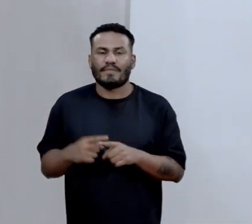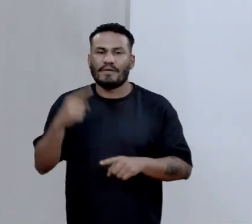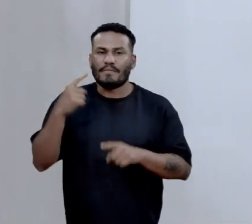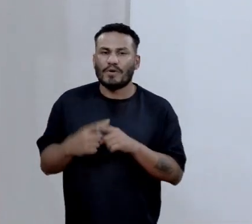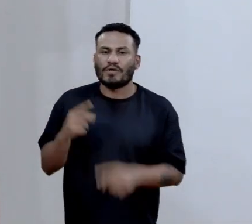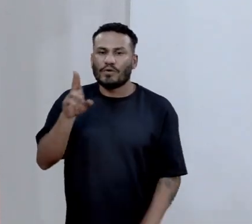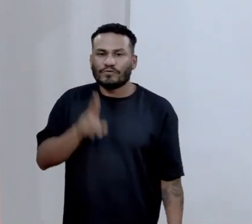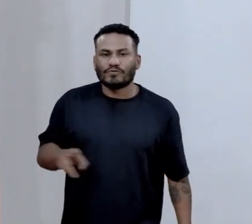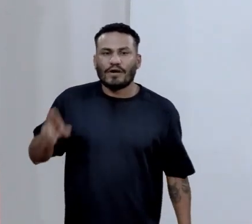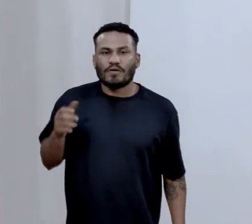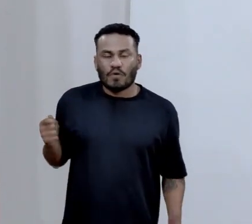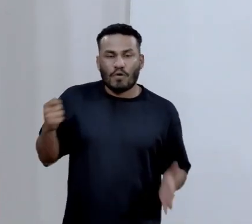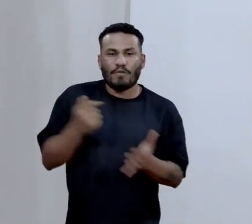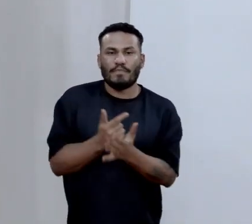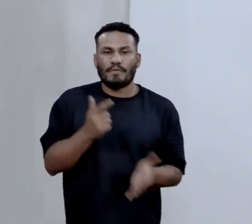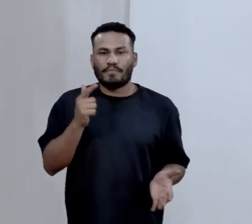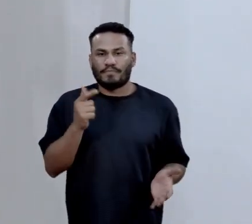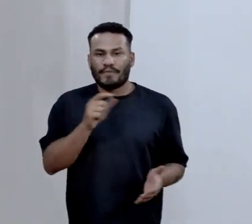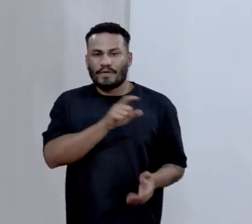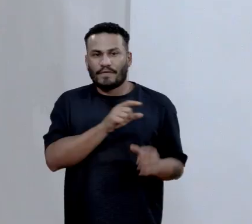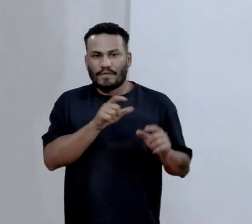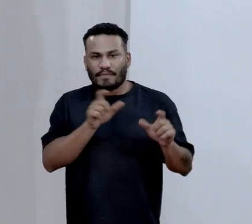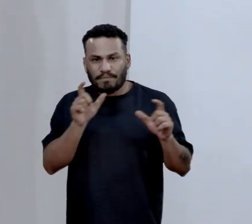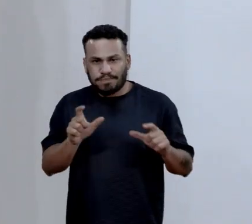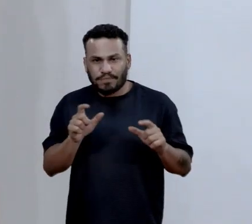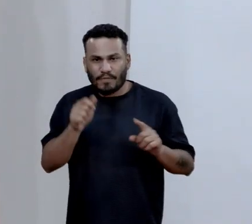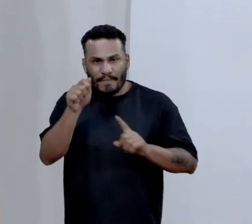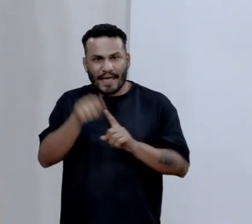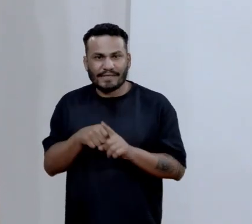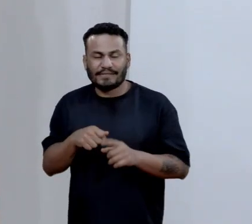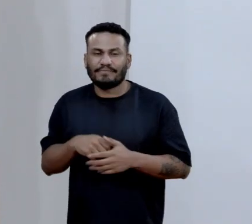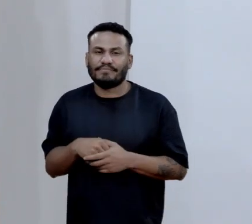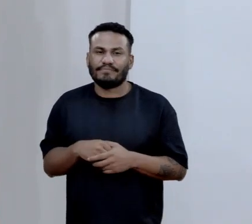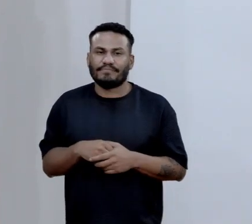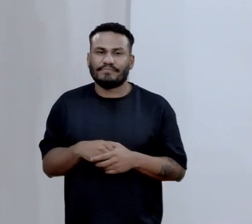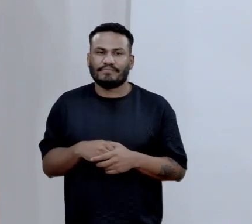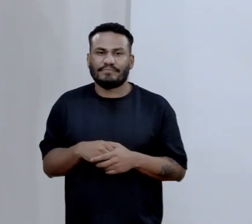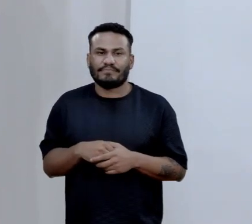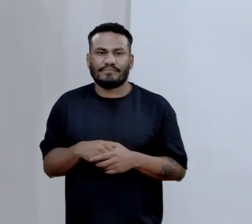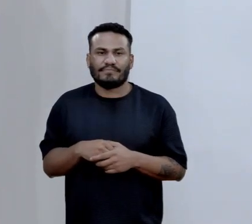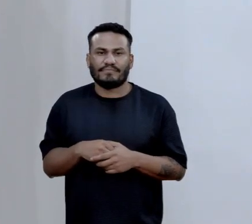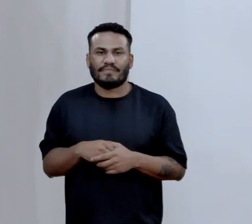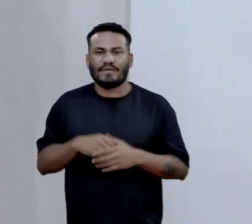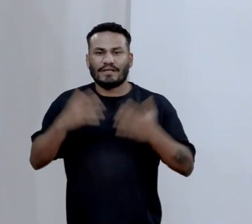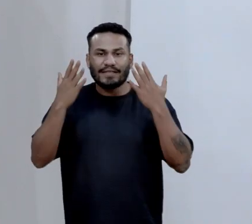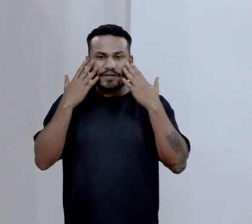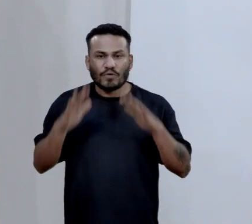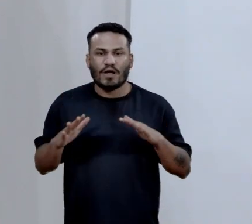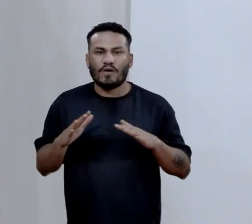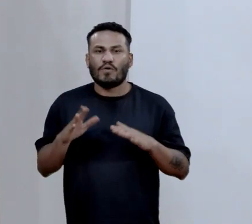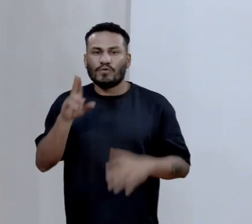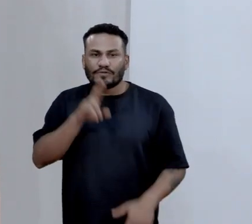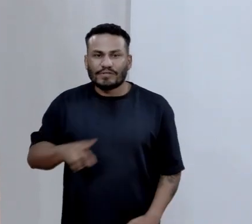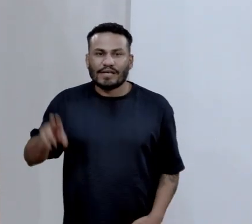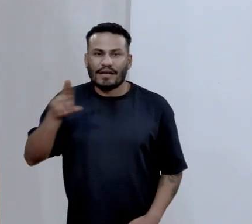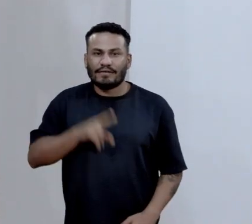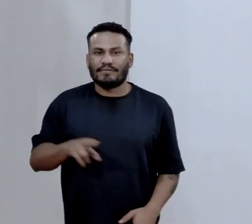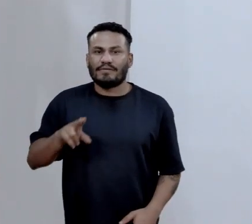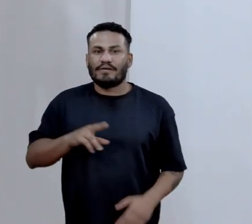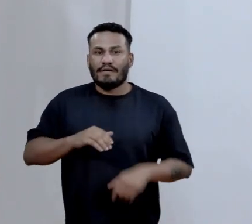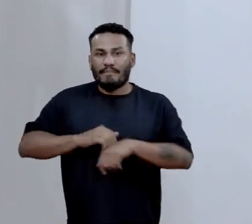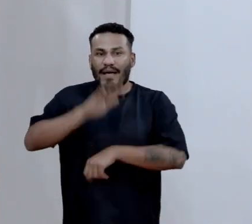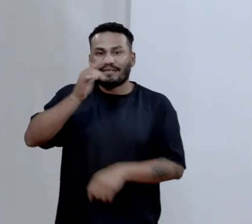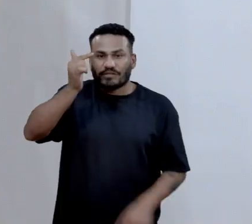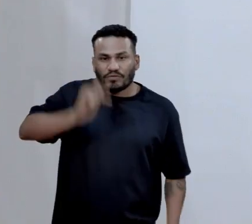Porque o usuário que compra um bilhete com validade para um mês, líder do governo, ele naturalmente vai querer utilizar o transporte coletivo com